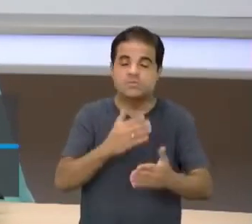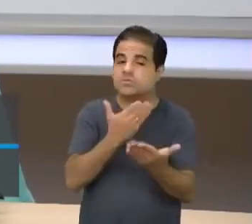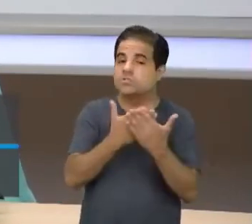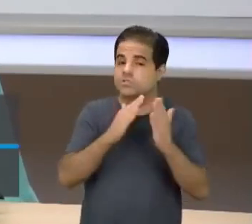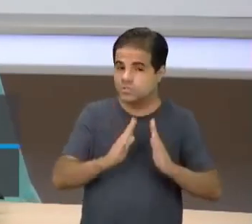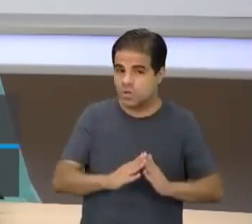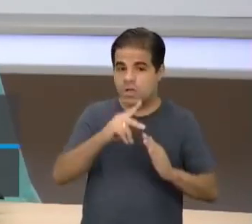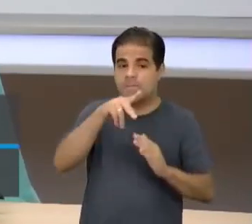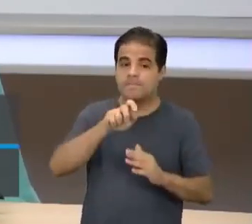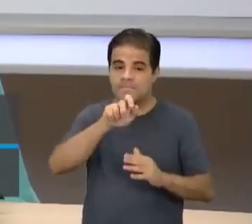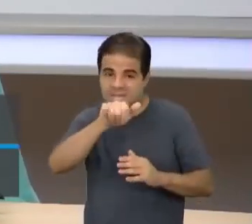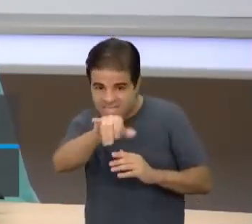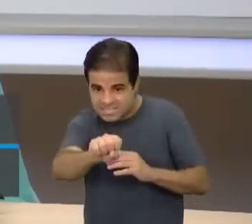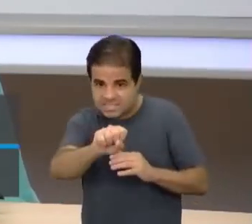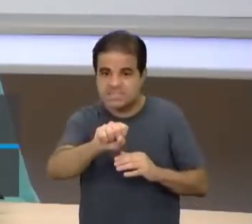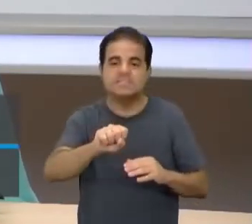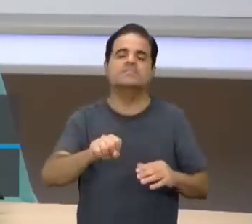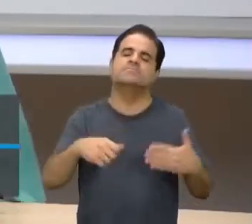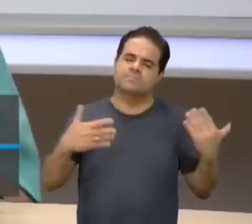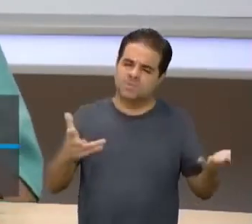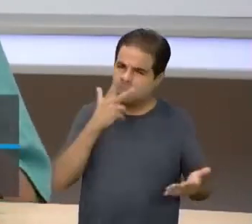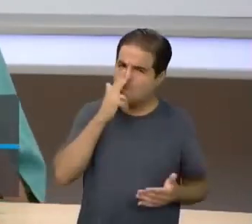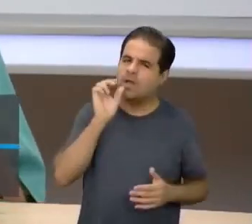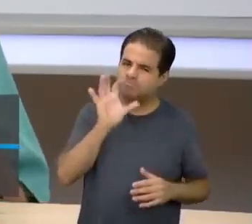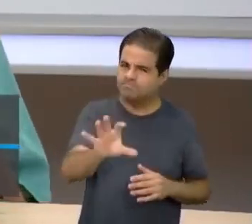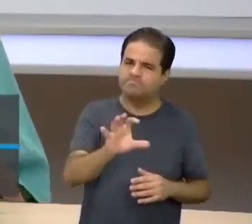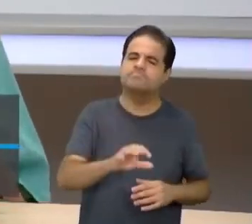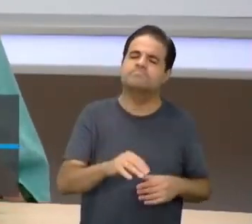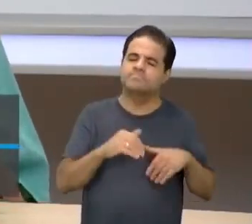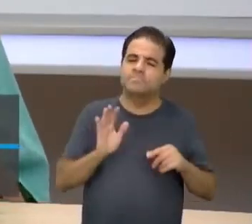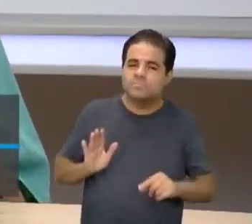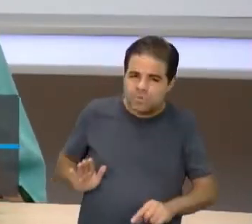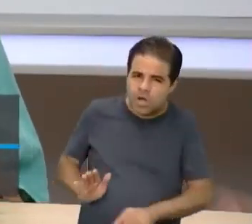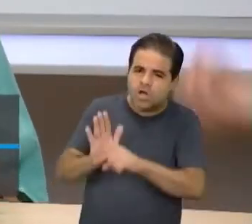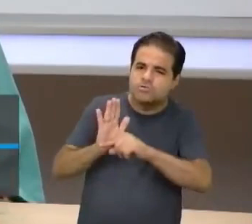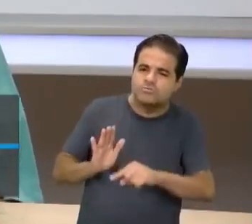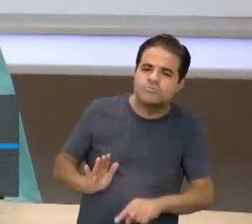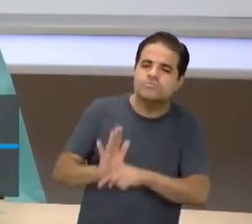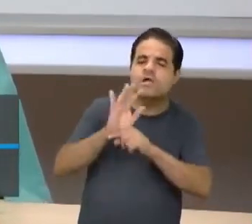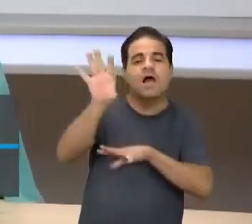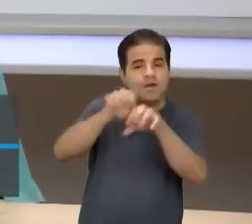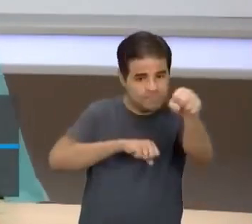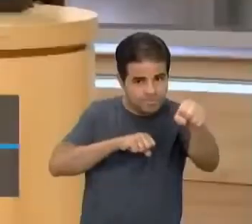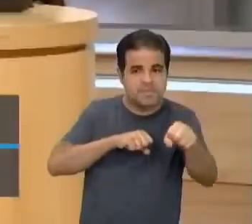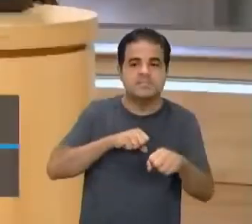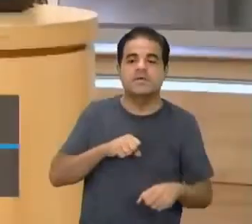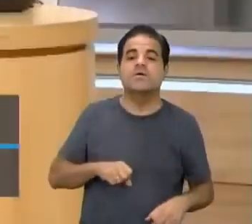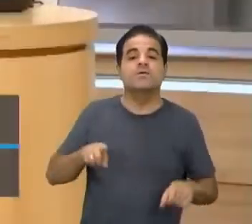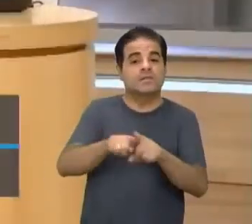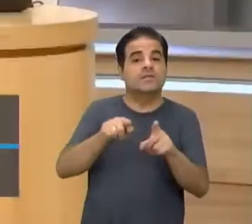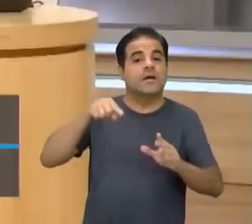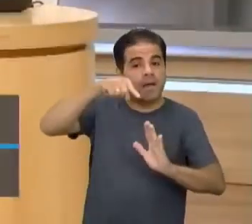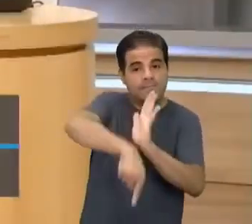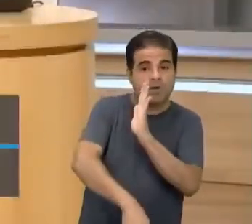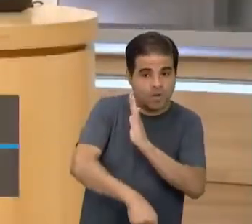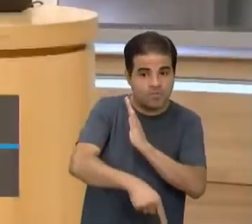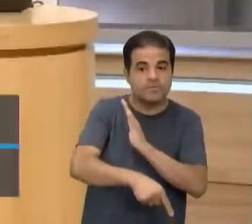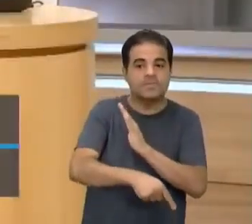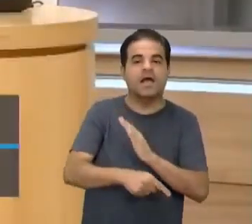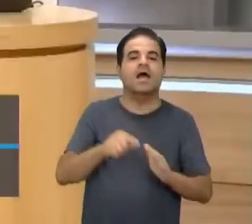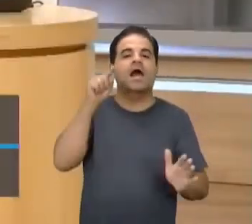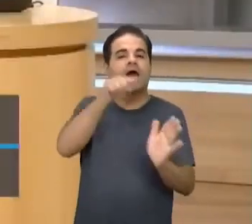escolas PEIs. Então, acho que isso foi uma formação. E também aprofundar,